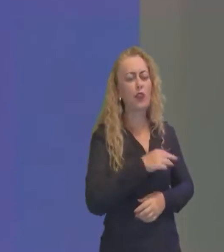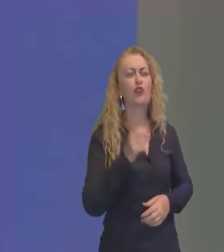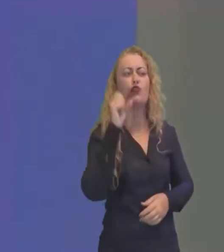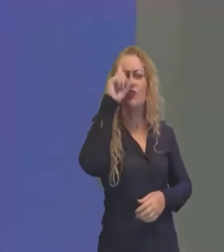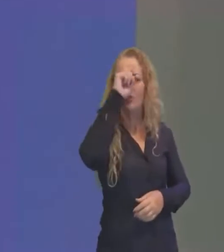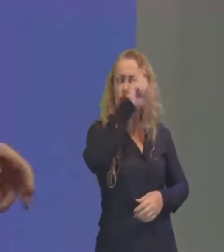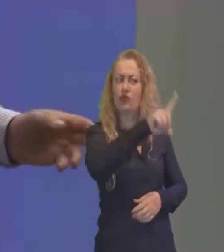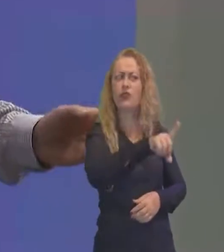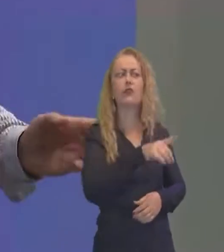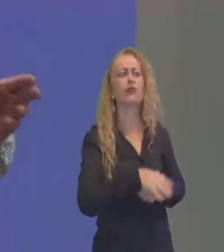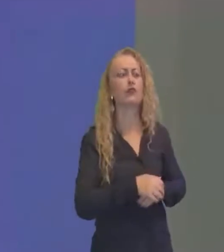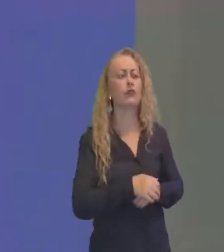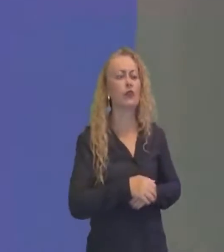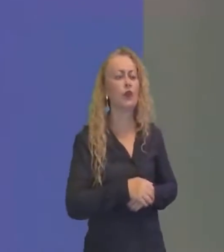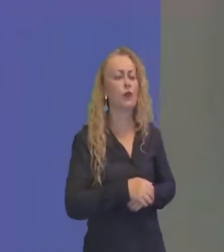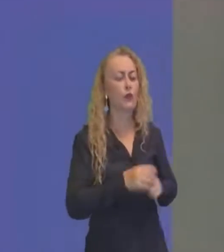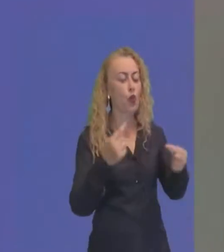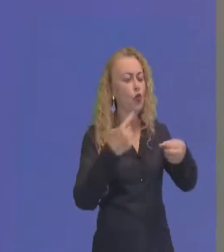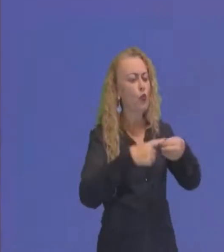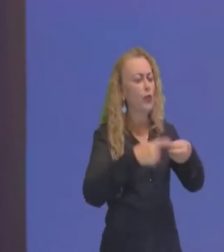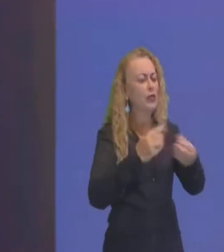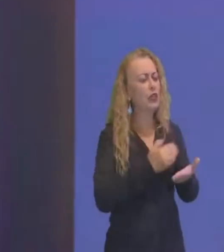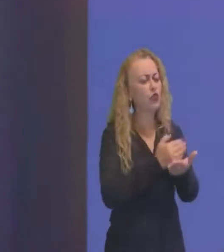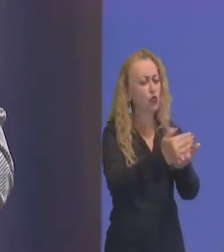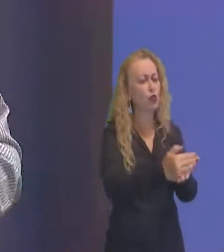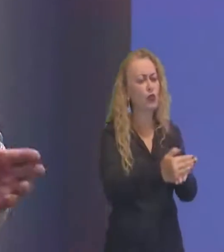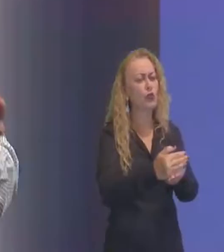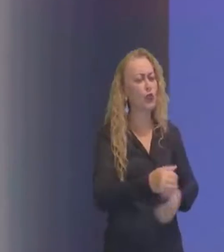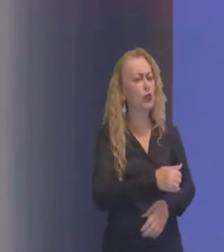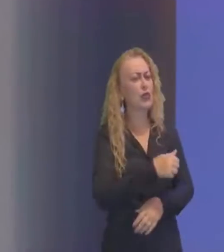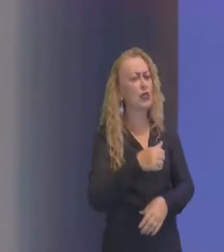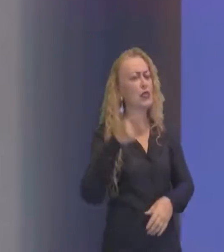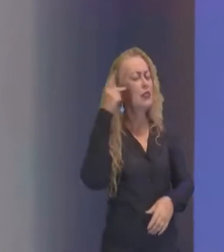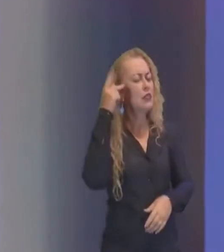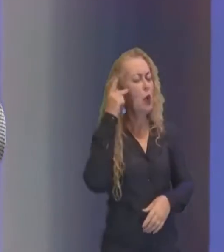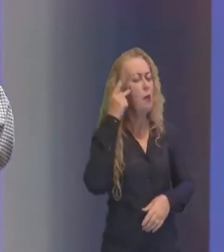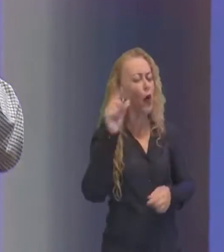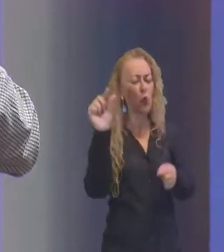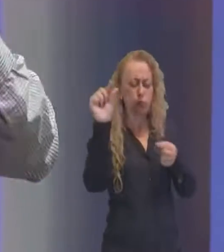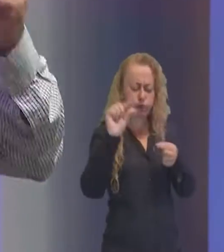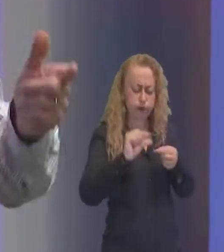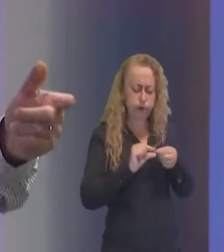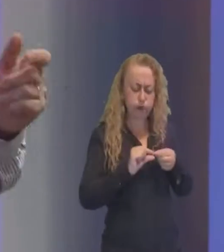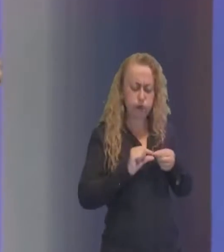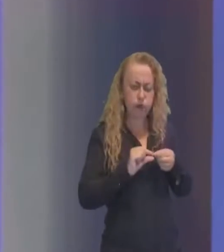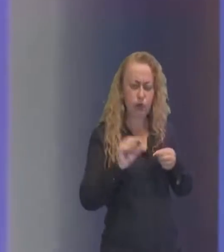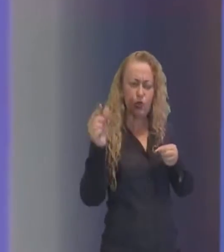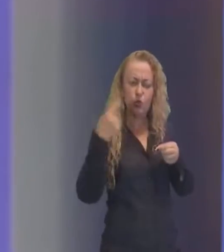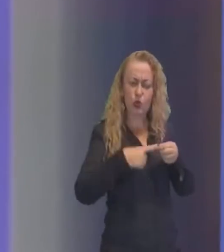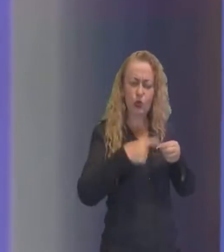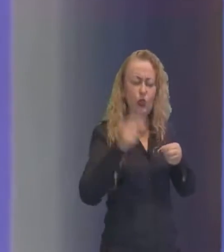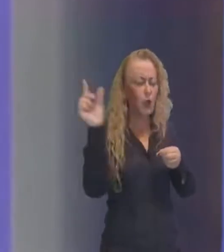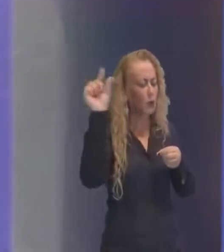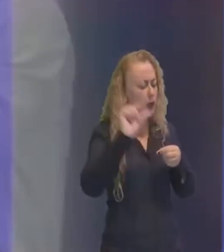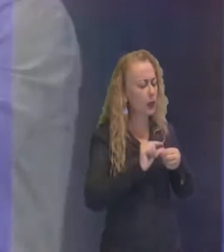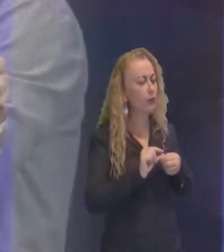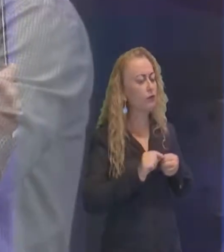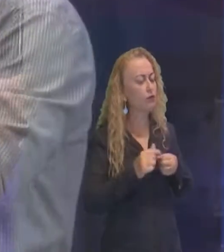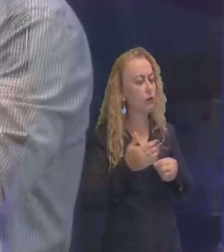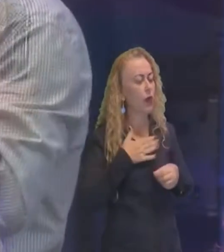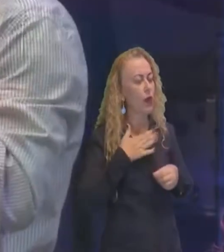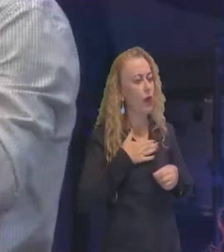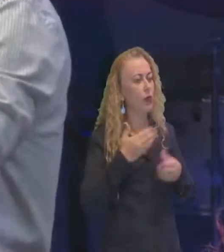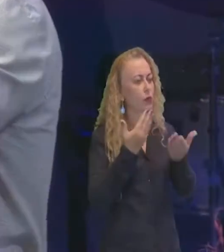Guaçu, é uma cidadezinha do interior de São Paulo. Saí do seminário, fui para lá, fizeram uma proposta,